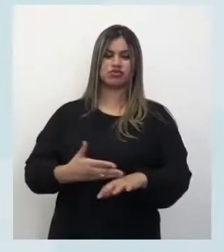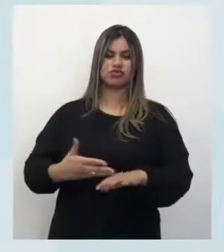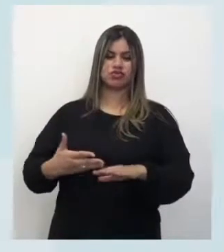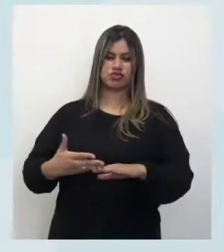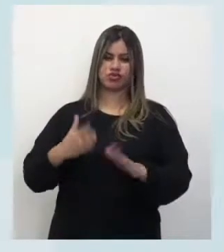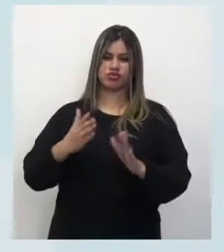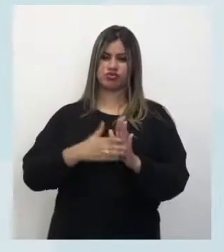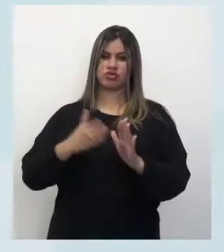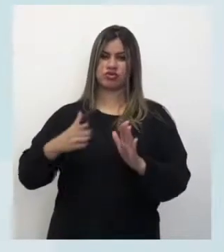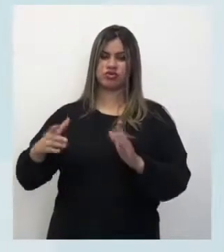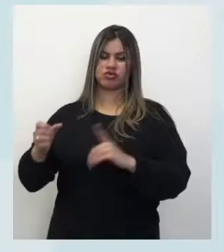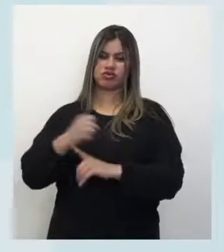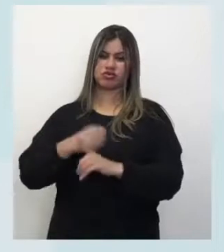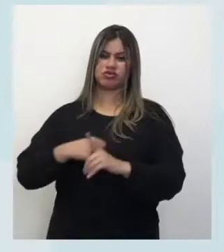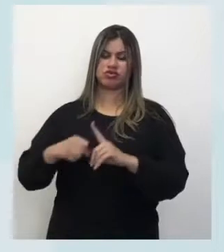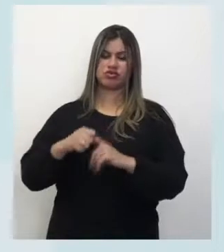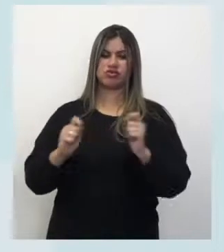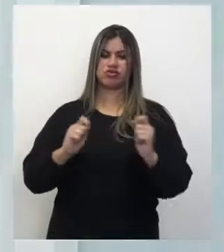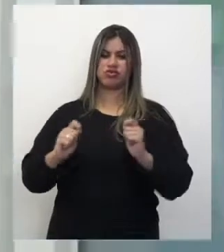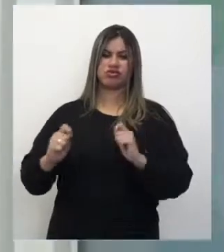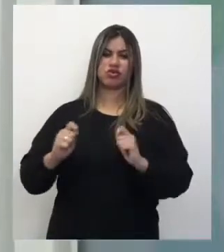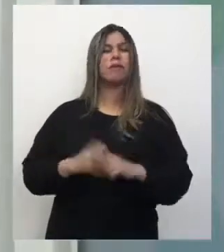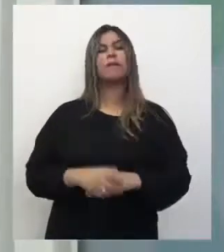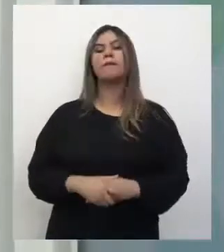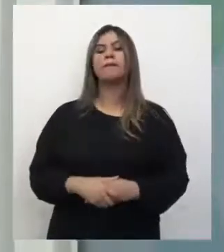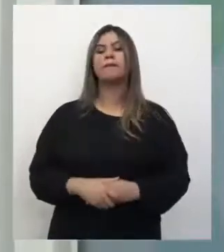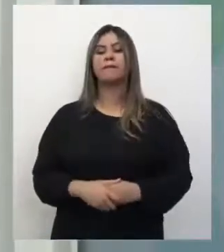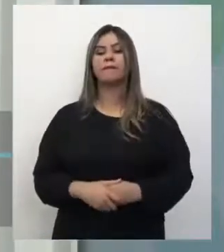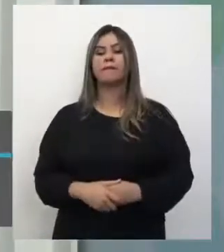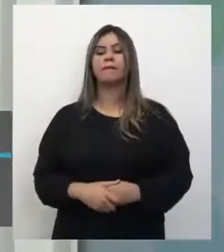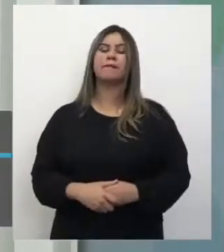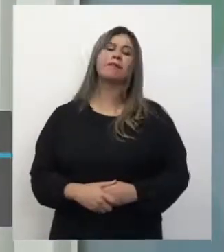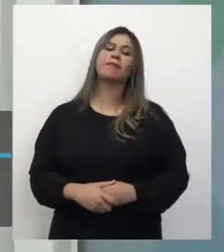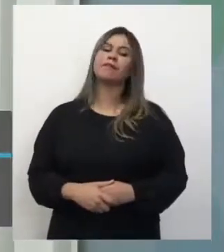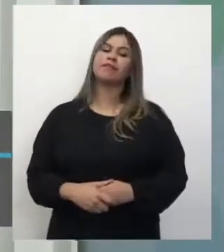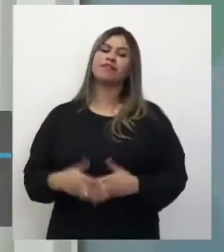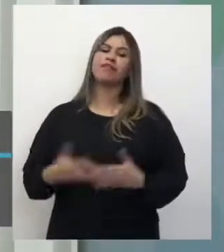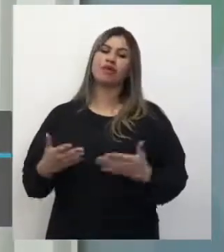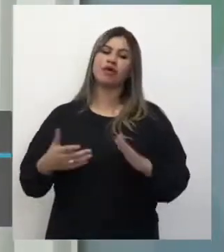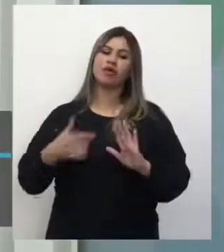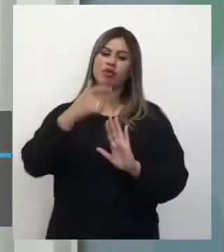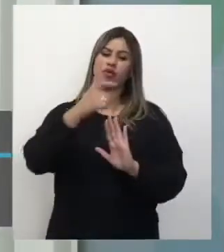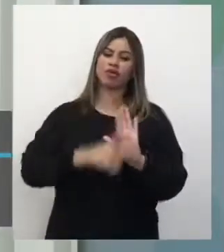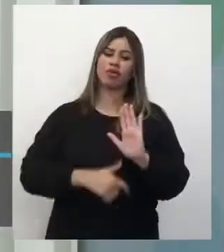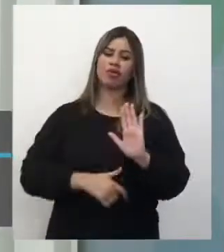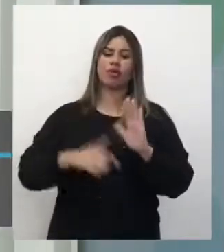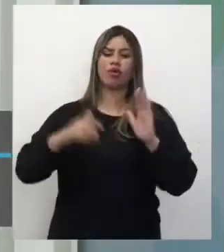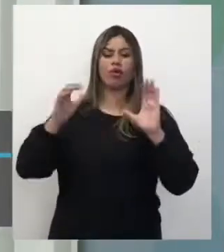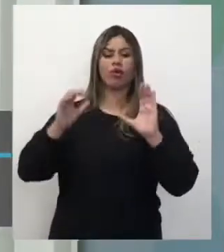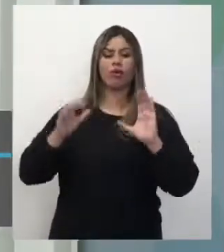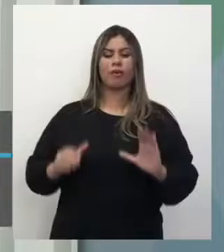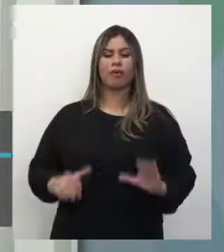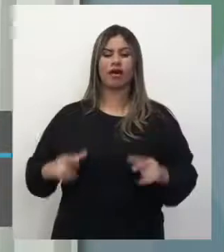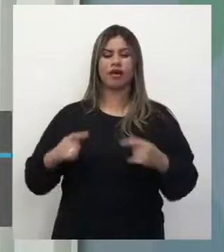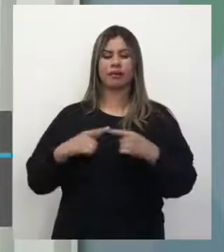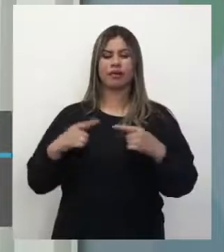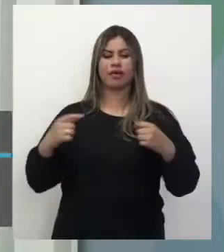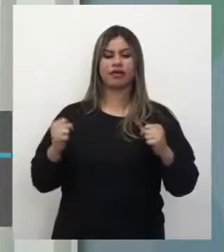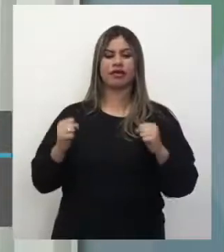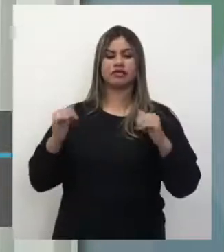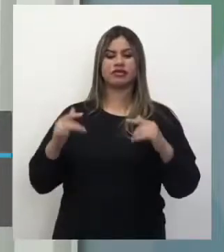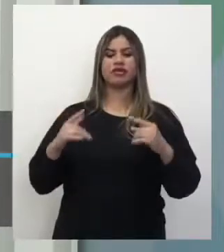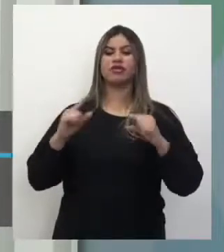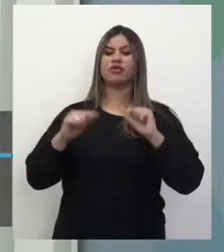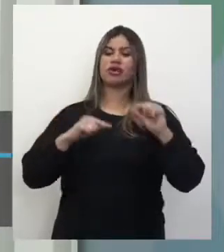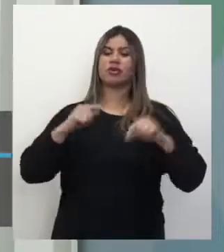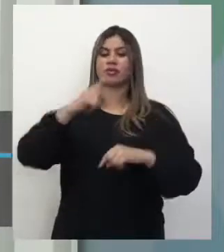e controle social. Ou seja, eu vou começar a impor um padrão de comportamento, um padrão de ação, para fazer com que